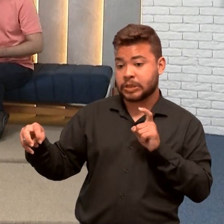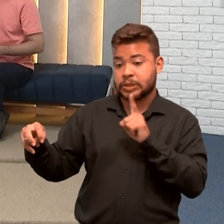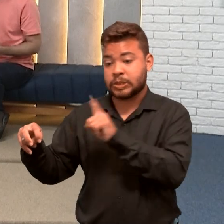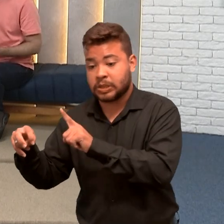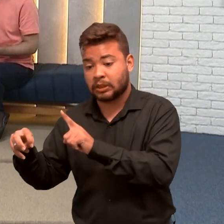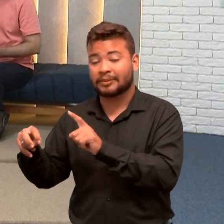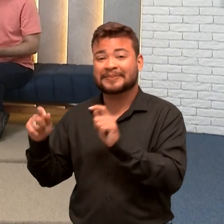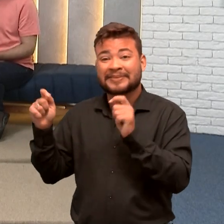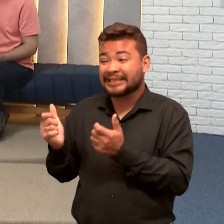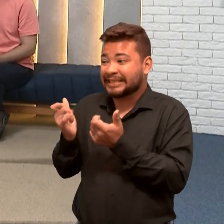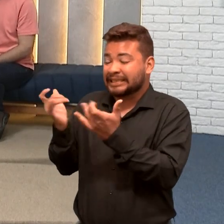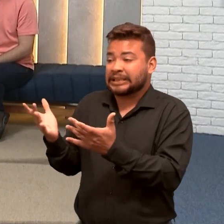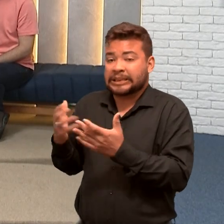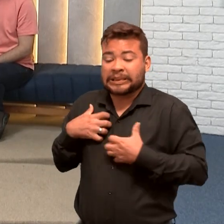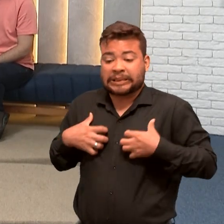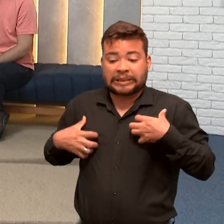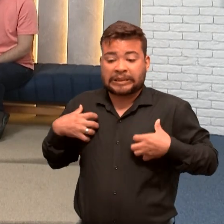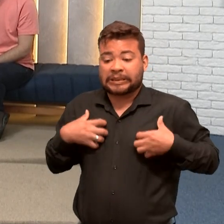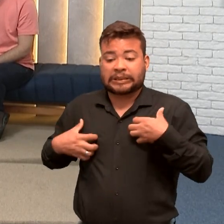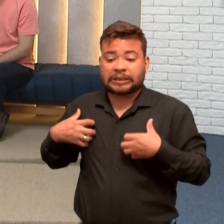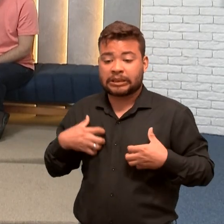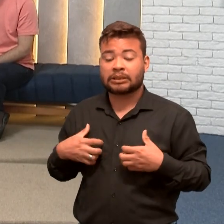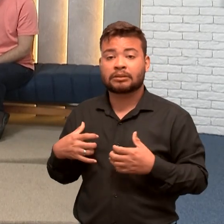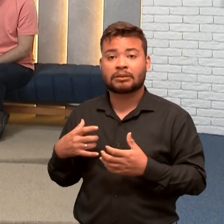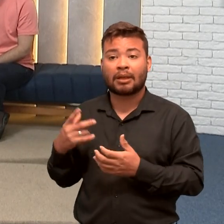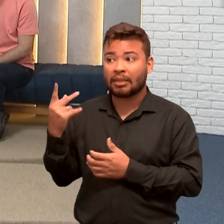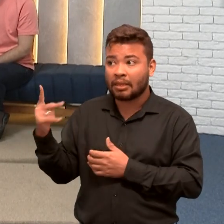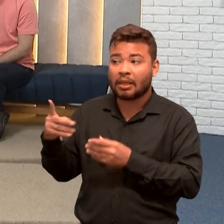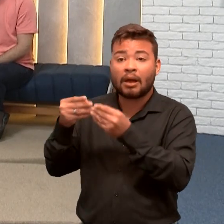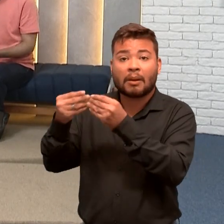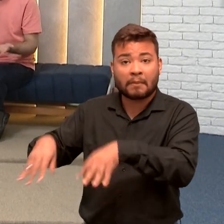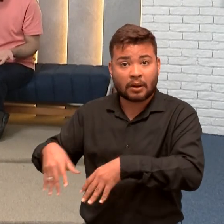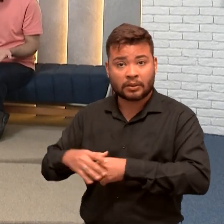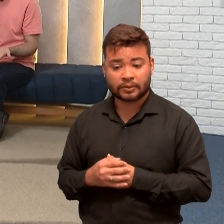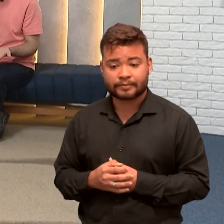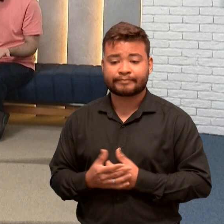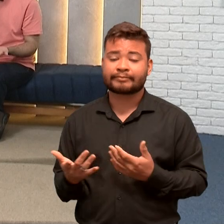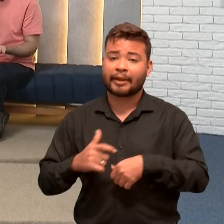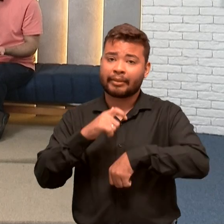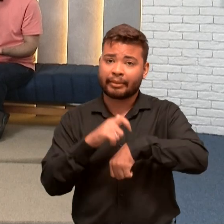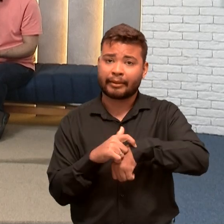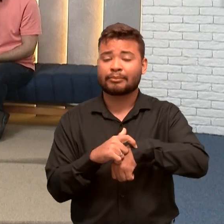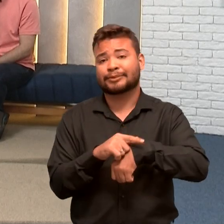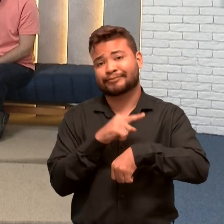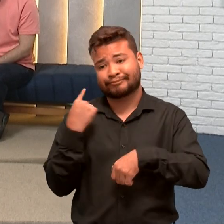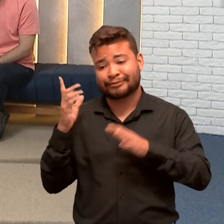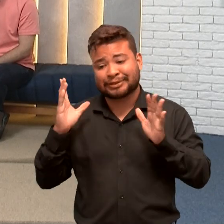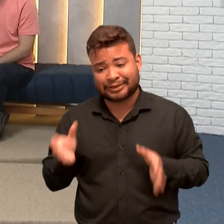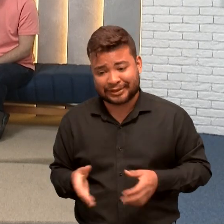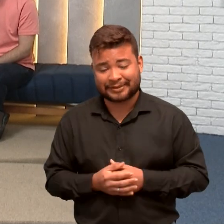ali um desconforto e até mesmo a integridade desses animais. A gente está com o tempo estourado, mas deu para